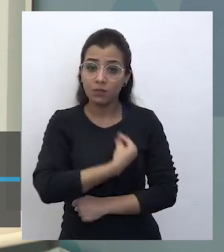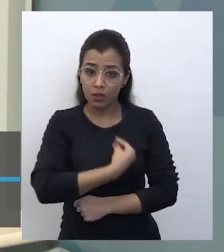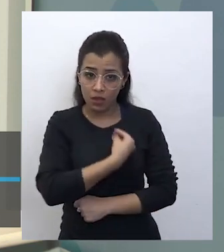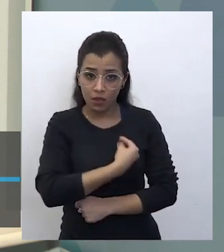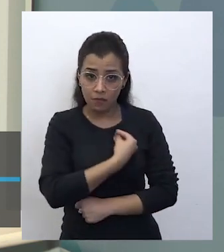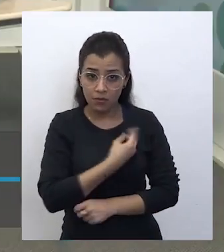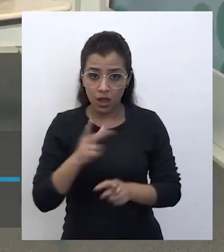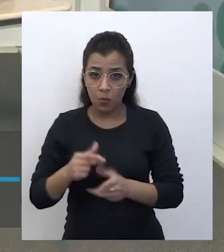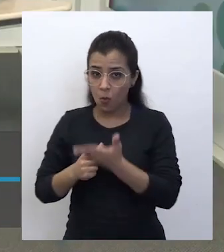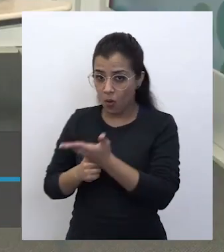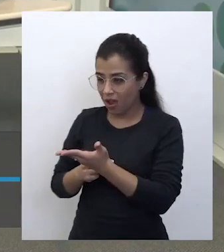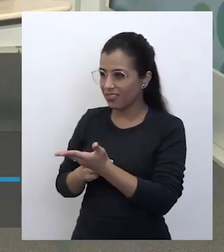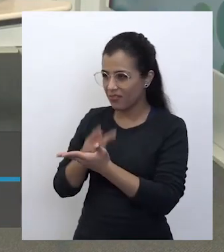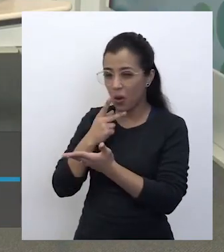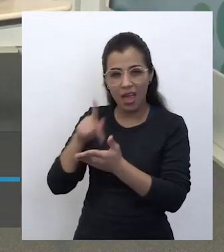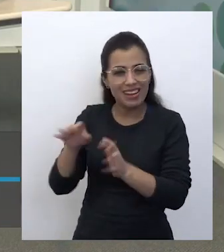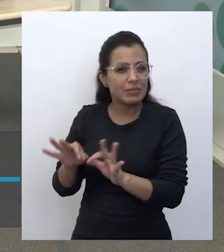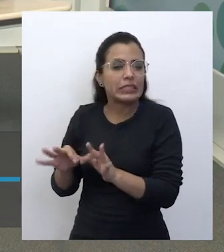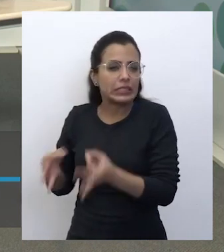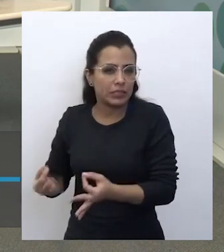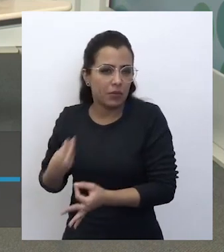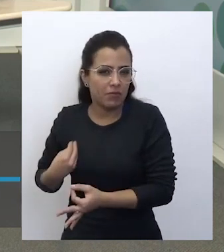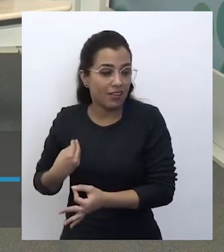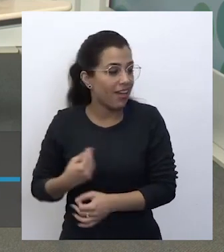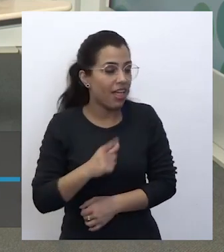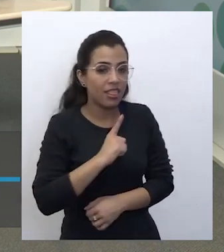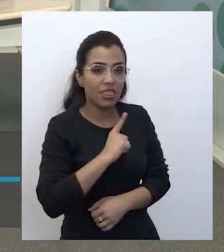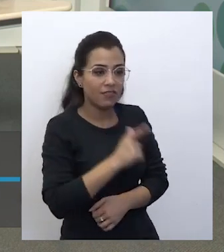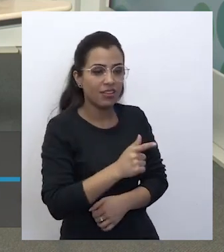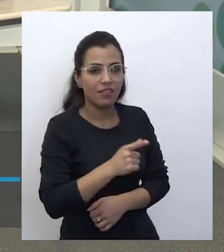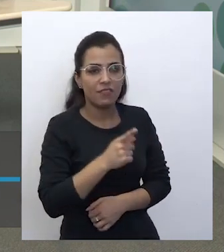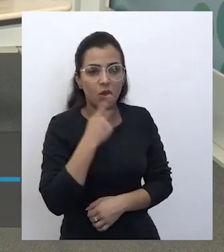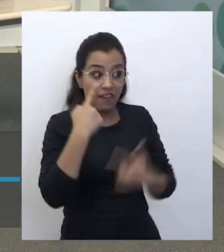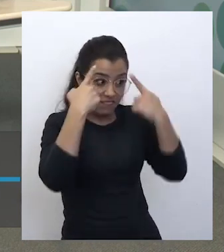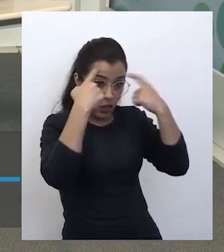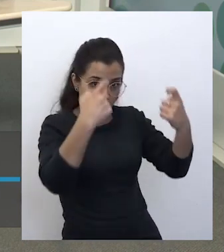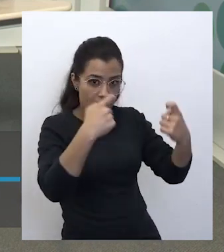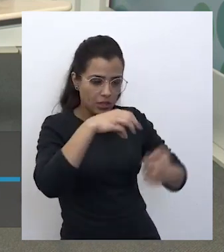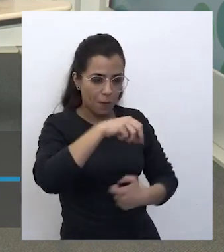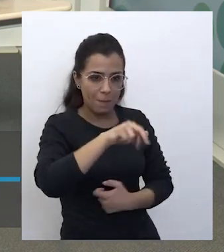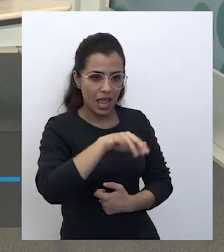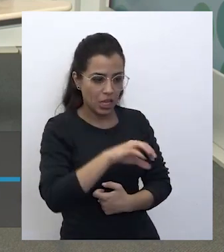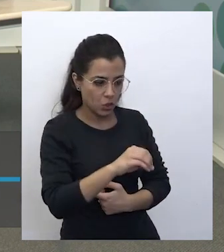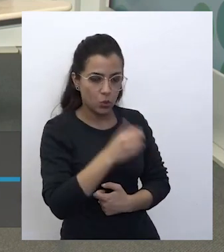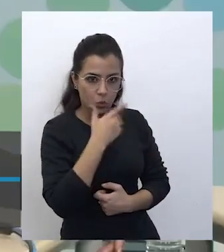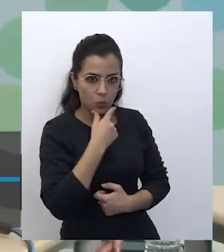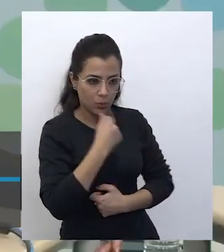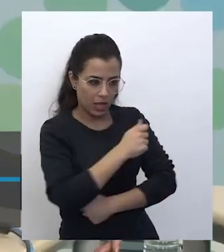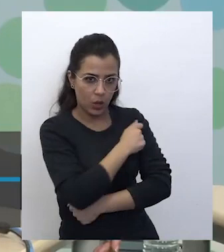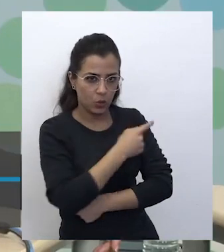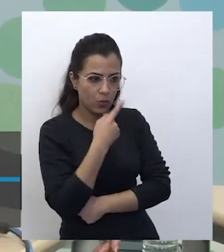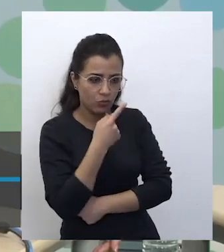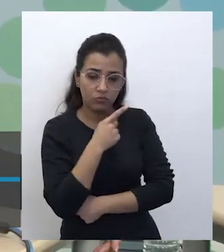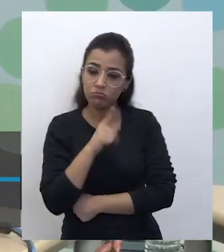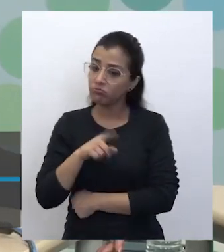aluna falou, professora Tayana, era muito mais simples. Era muito mais teve simples. um aluno também que falou aqui violenta, acho que foi o Mário. Foi então, Mário, por